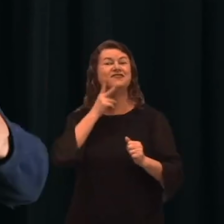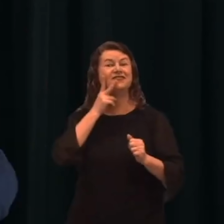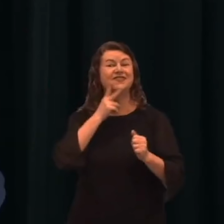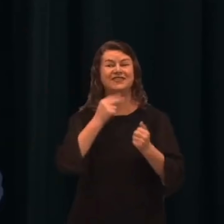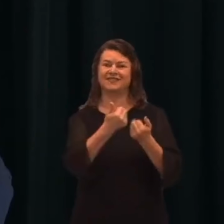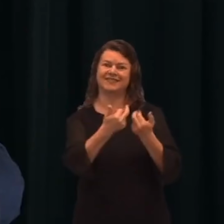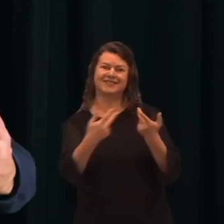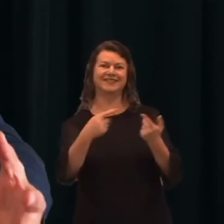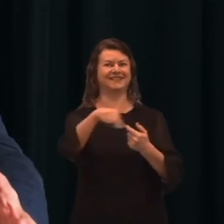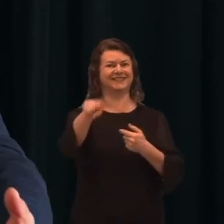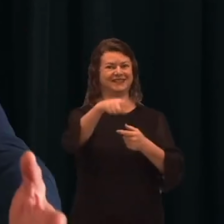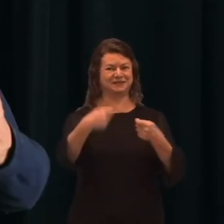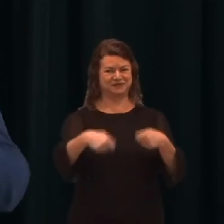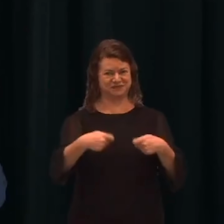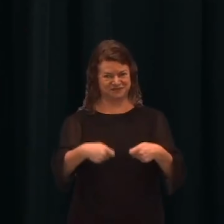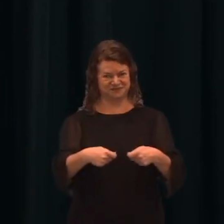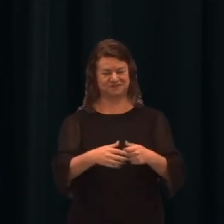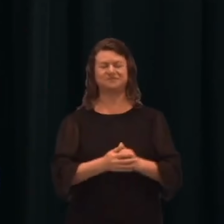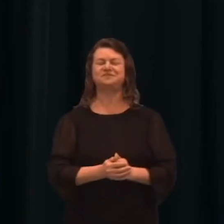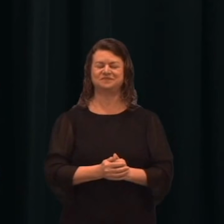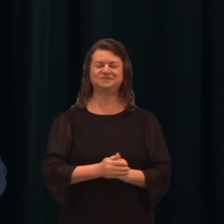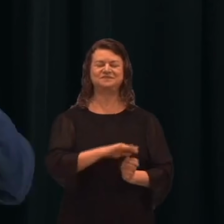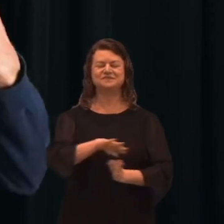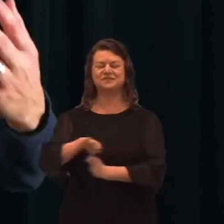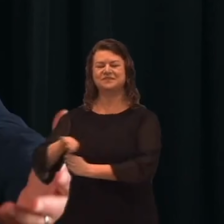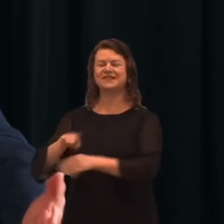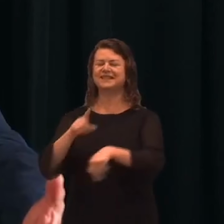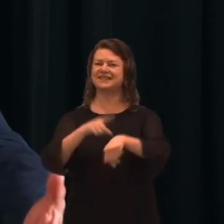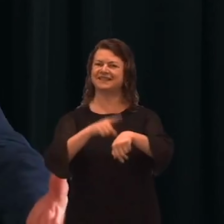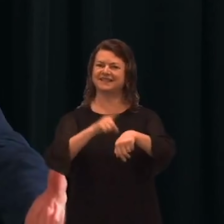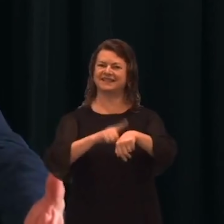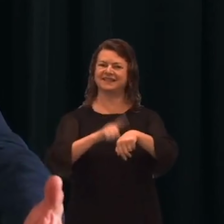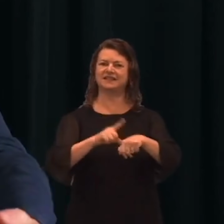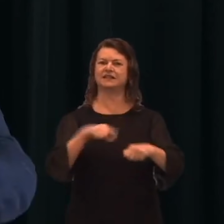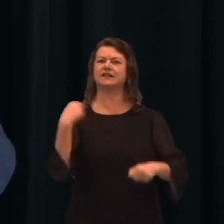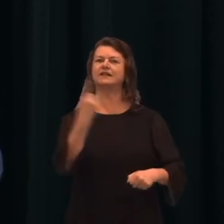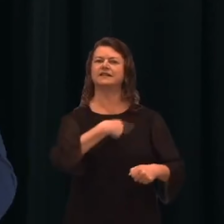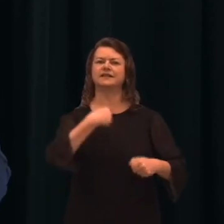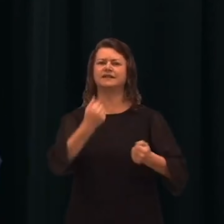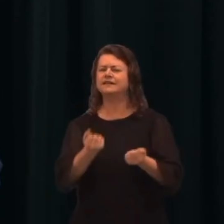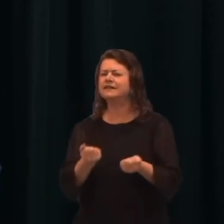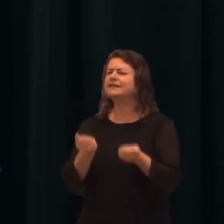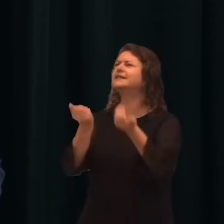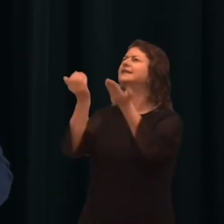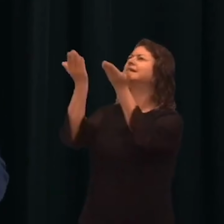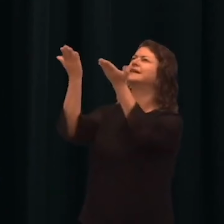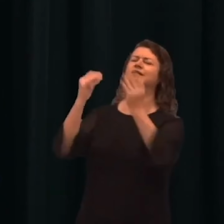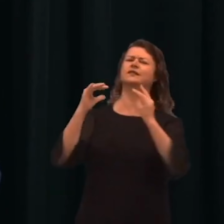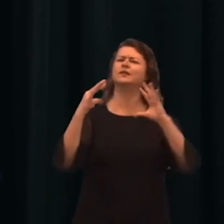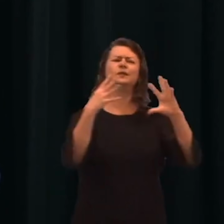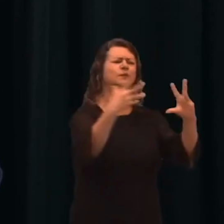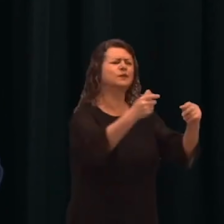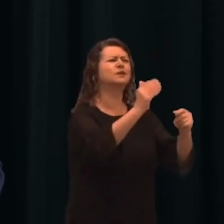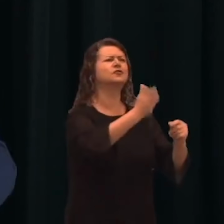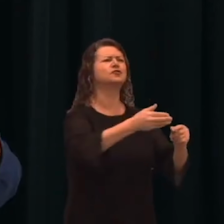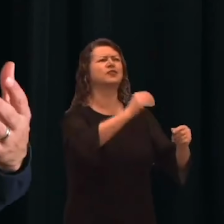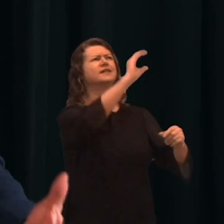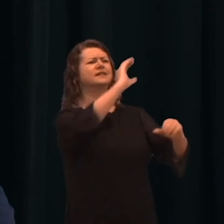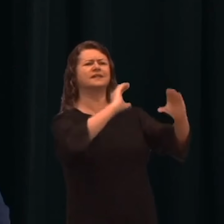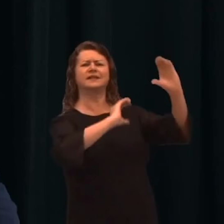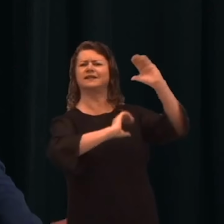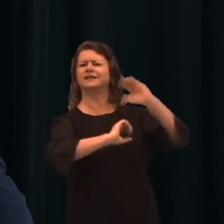dedicando, entregando tudo aquilo que nós já recebemos de volta ao Senhor. E você está convidado para participar disso,